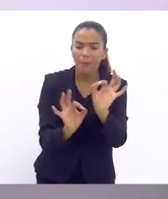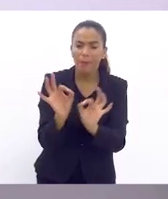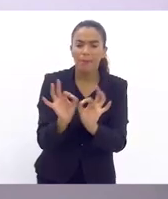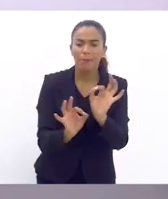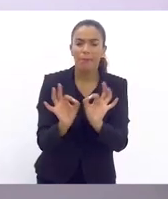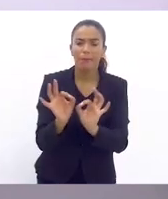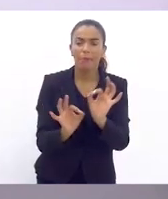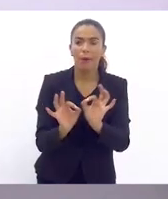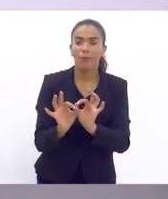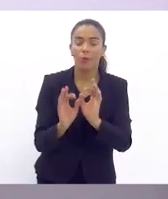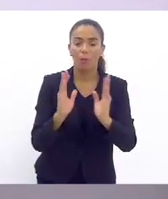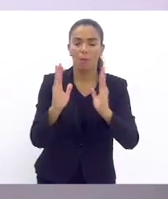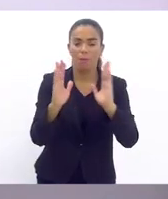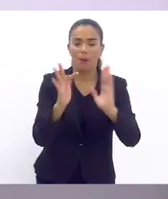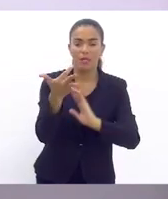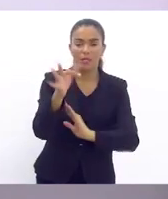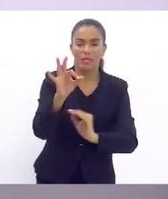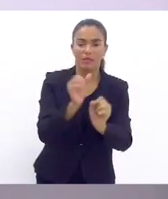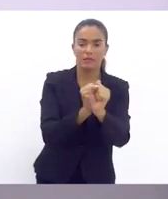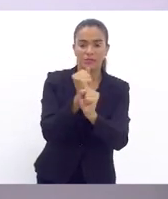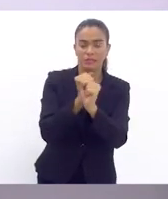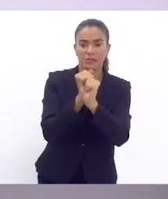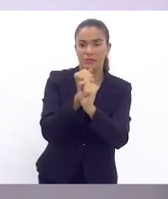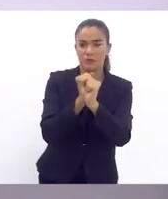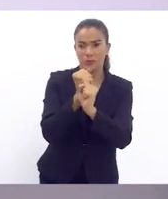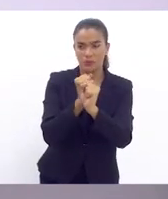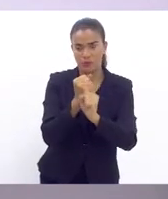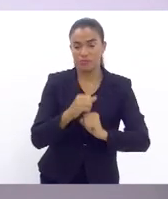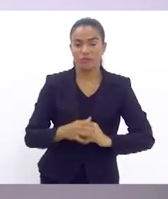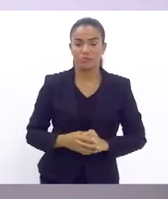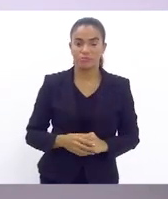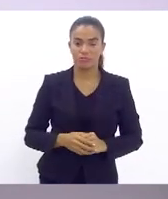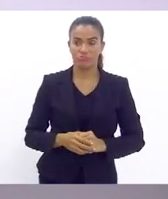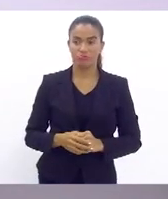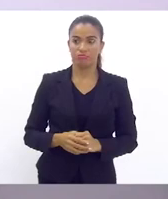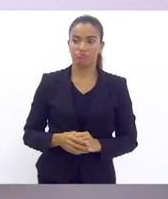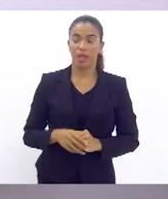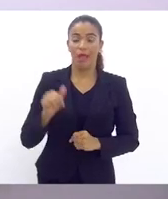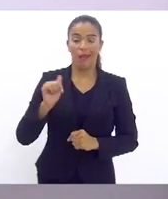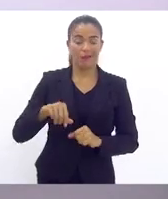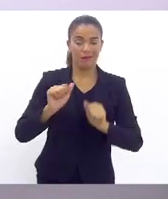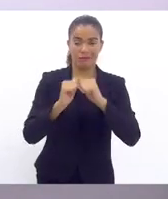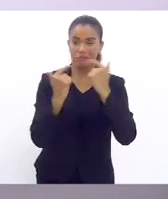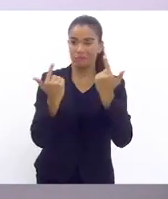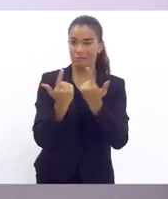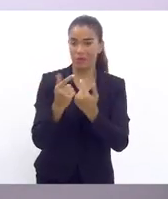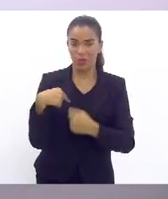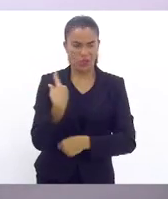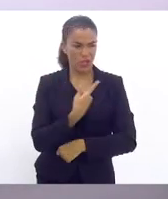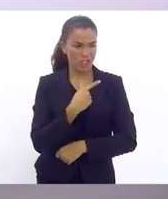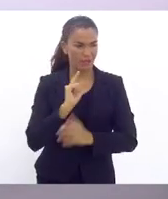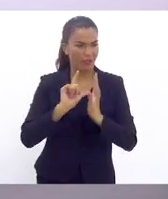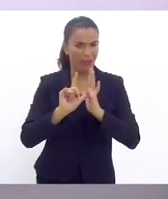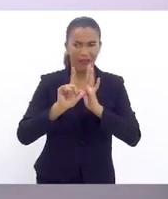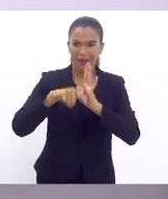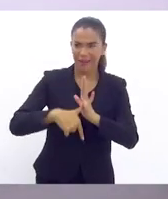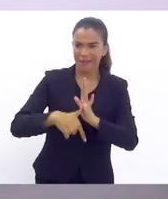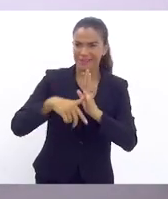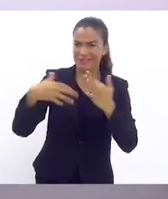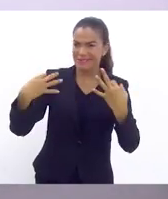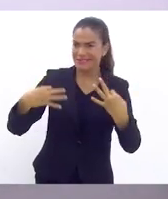por um prazo de 10 anos como é tradição nessa nessa casa Inclusive a gente já tá um tanto quanto tardio nessa